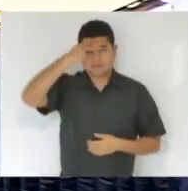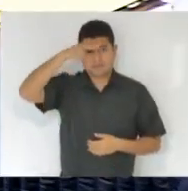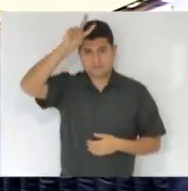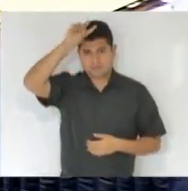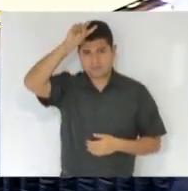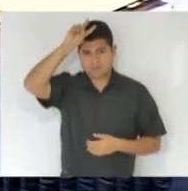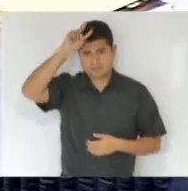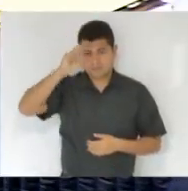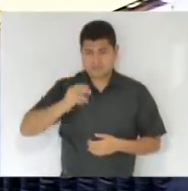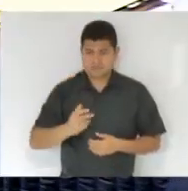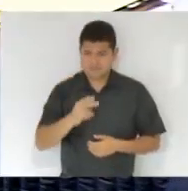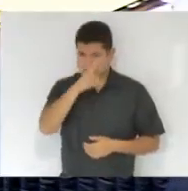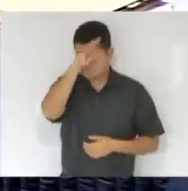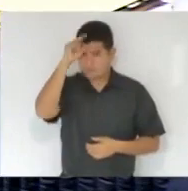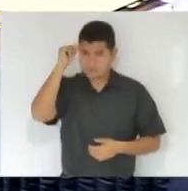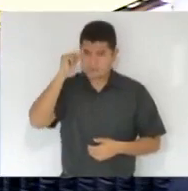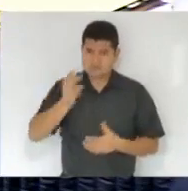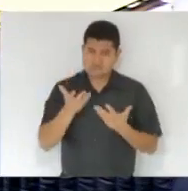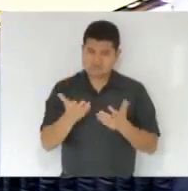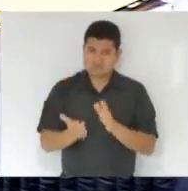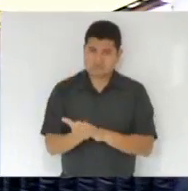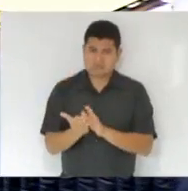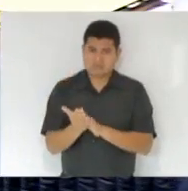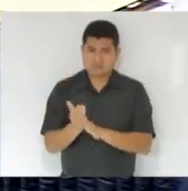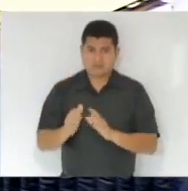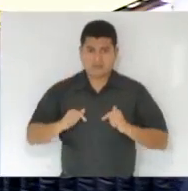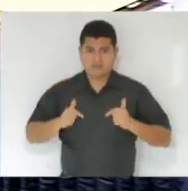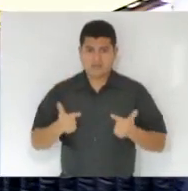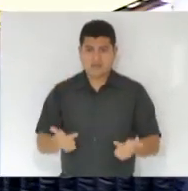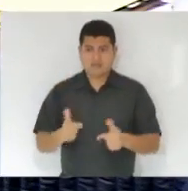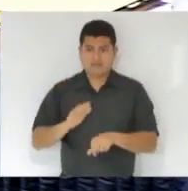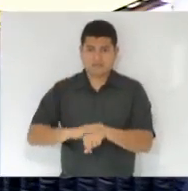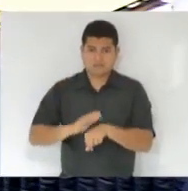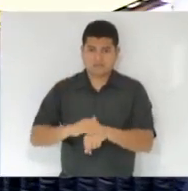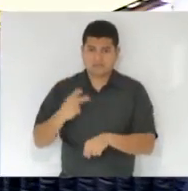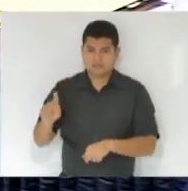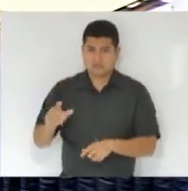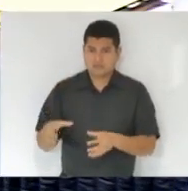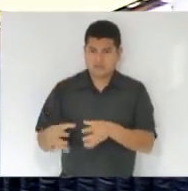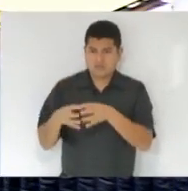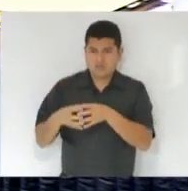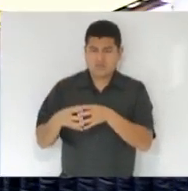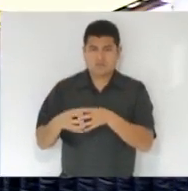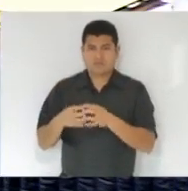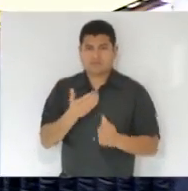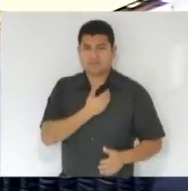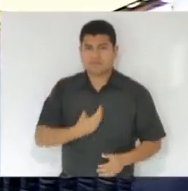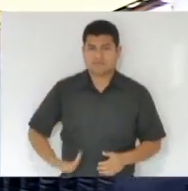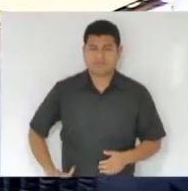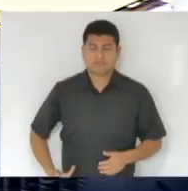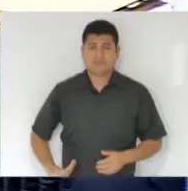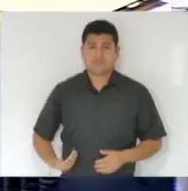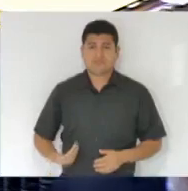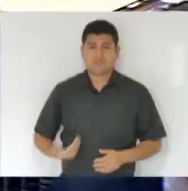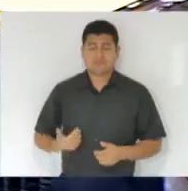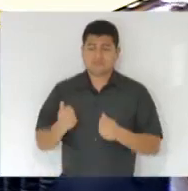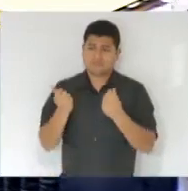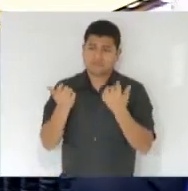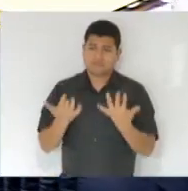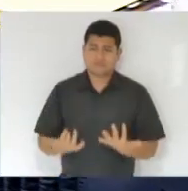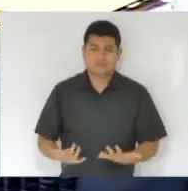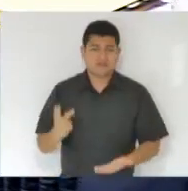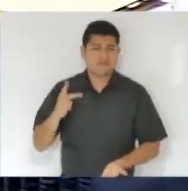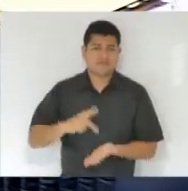queria parabenizá-lo pela iniciativa, né, da sua equipe de governo, e dizer que realmente, né, o